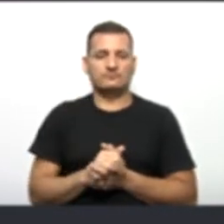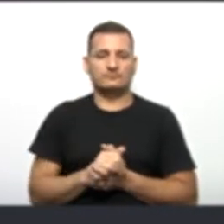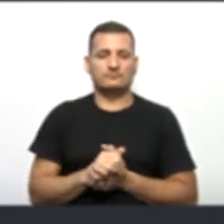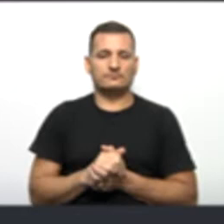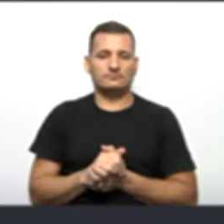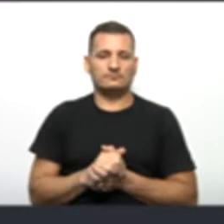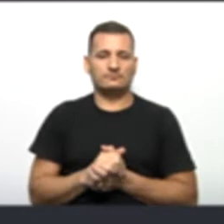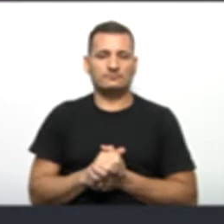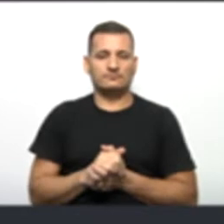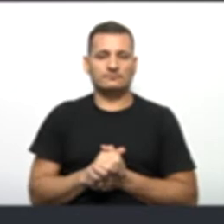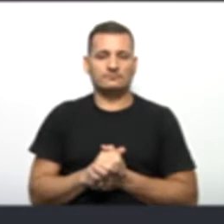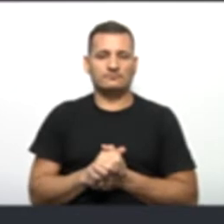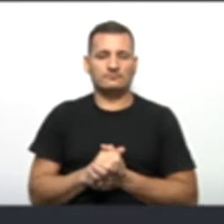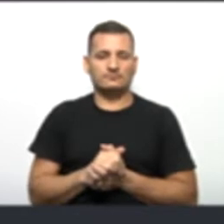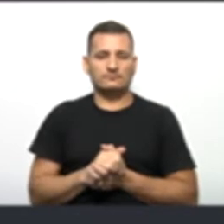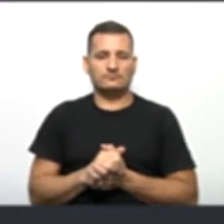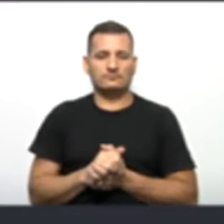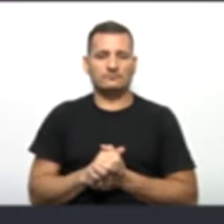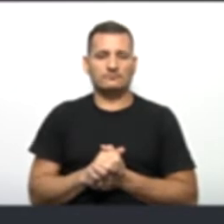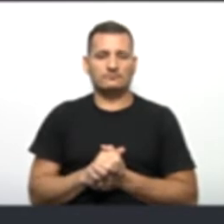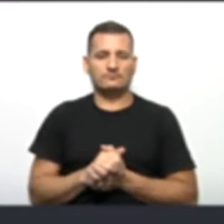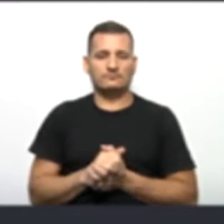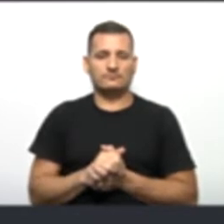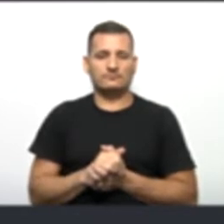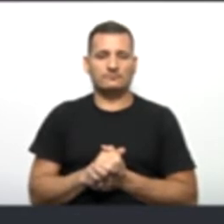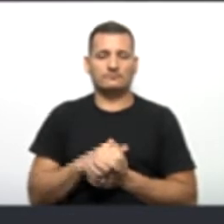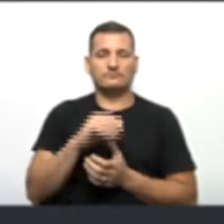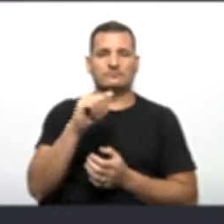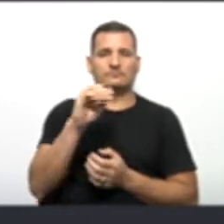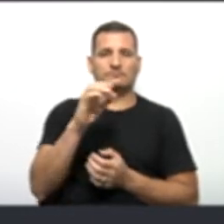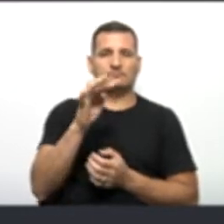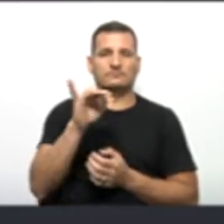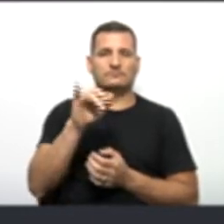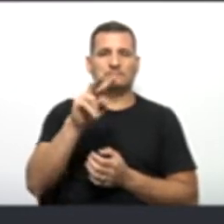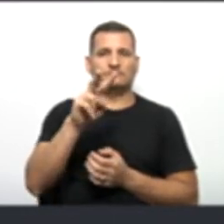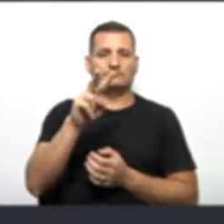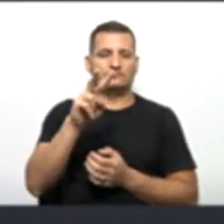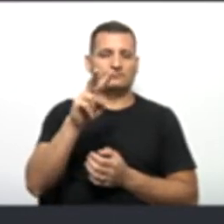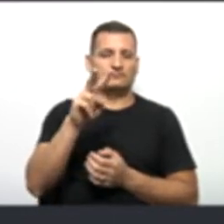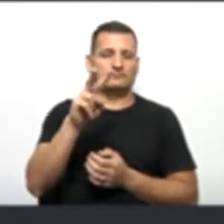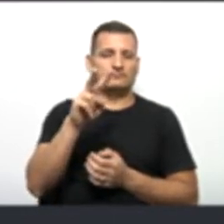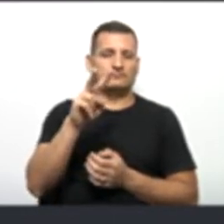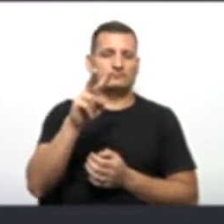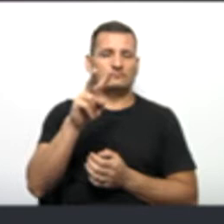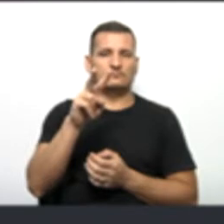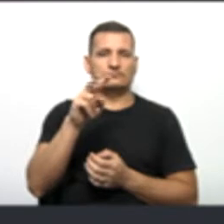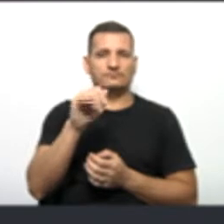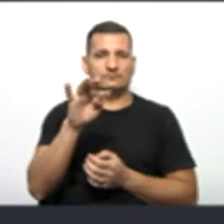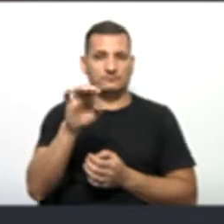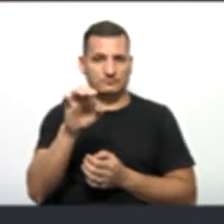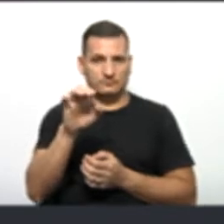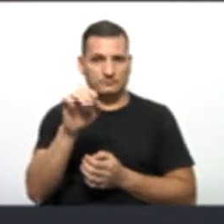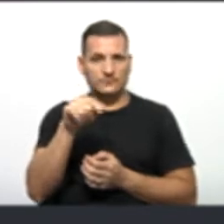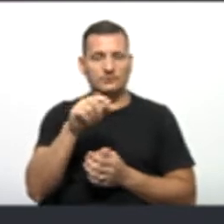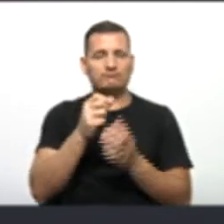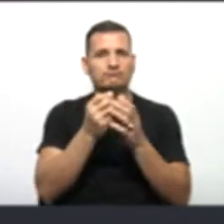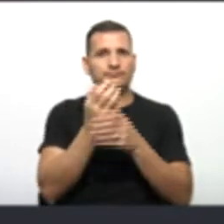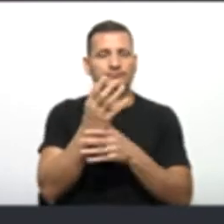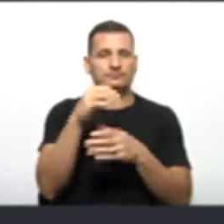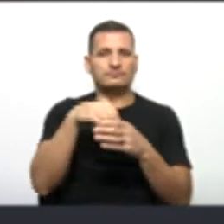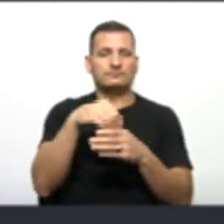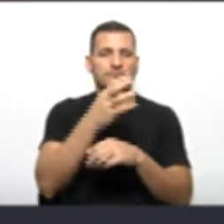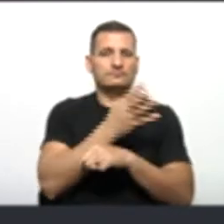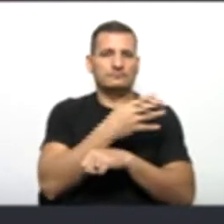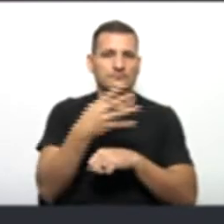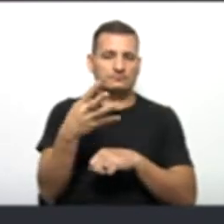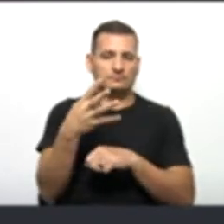active vende isso vai ativar o flash dentro do meu windows está quando eu entrar